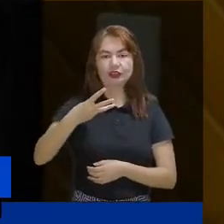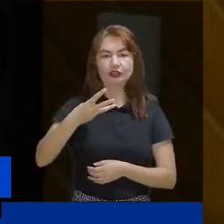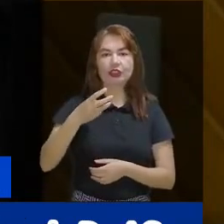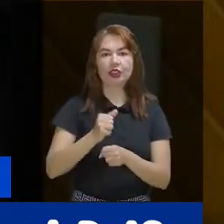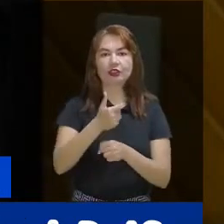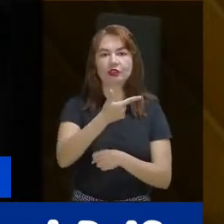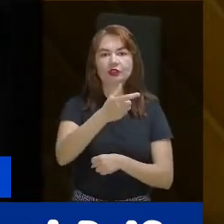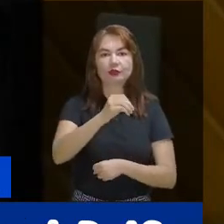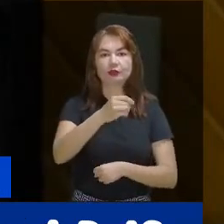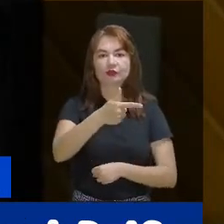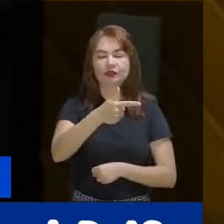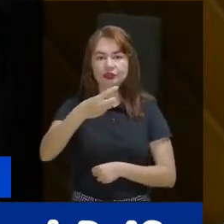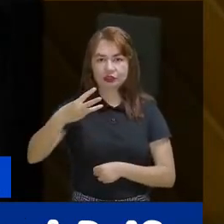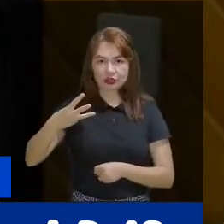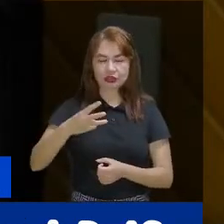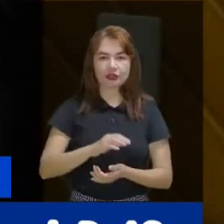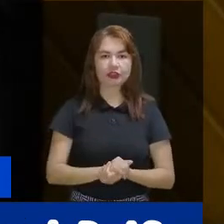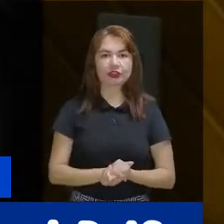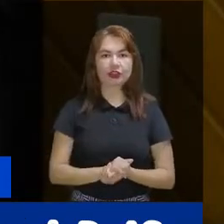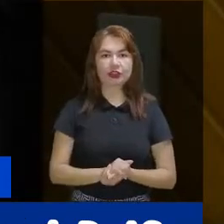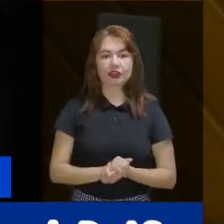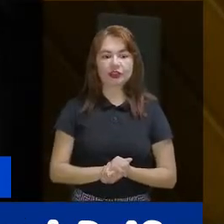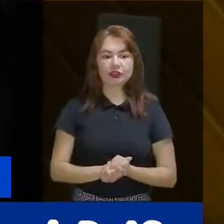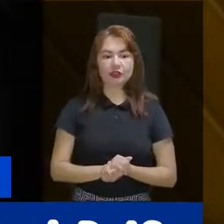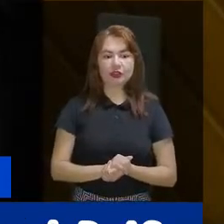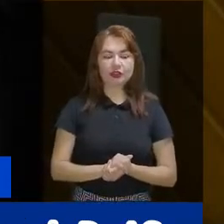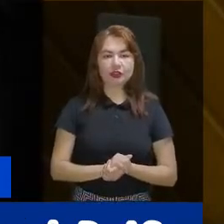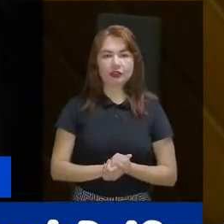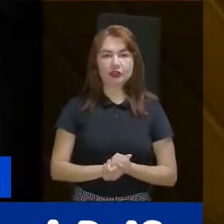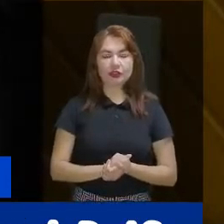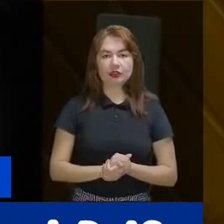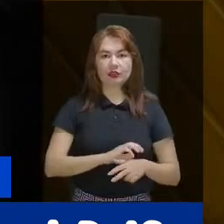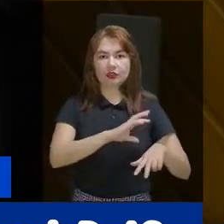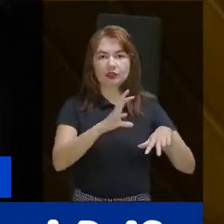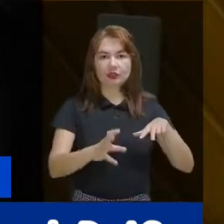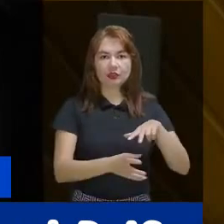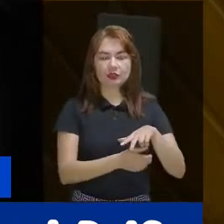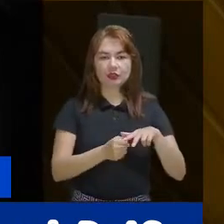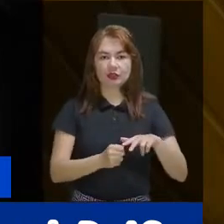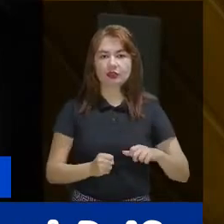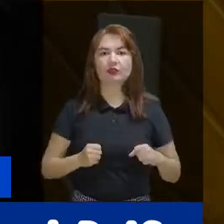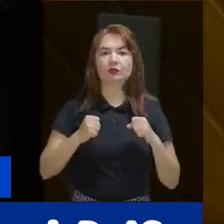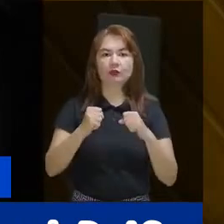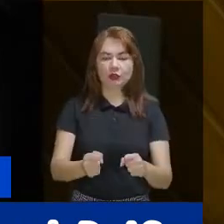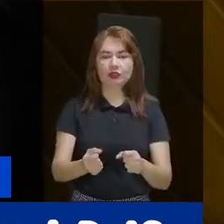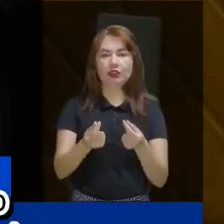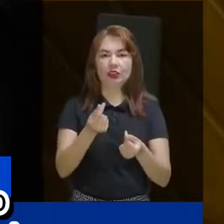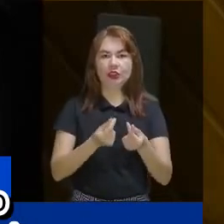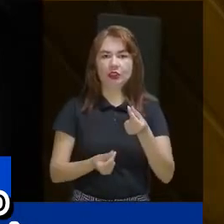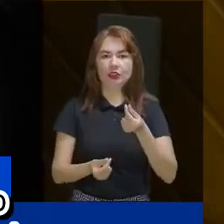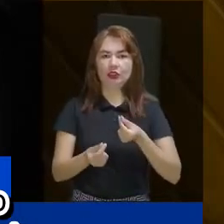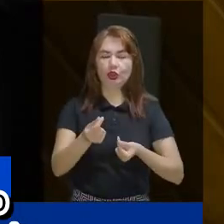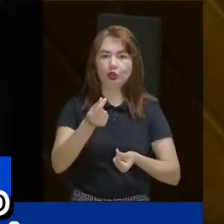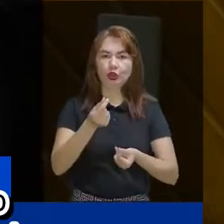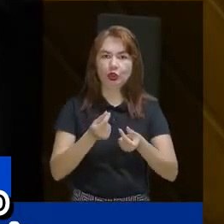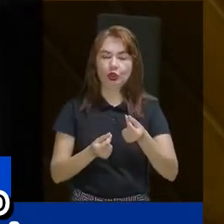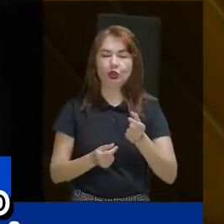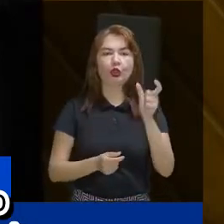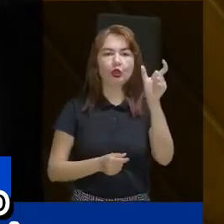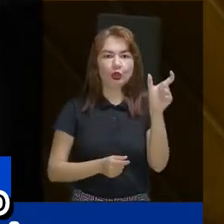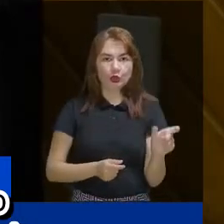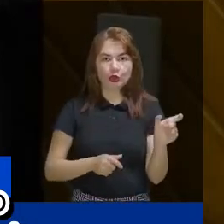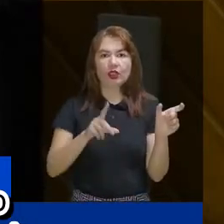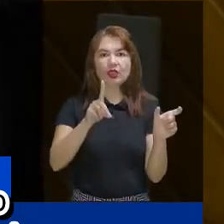ação de impugnação de mandato eletivo pela prática de abuso de poder econômico e político, ajuizada em face de Davi